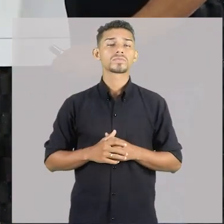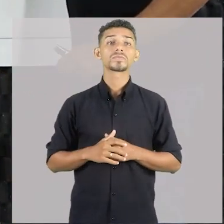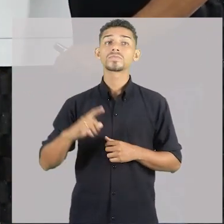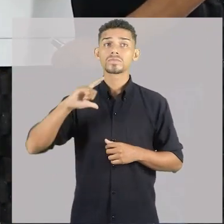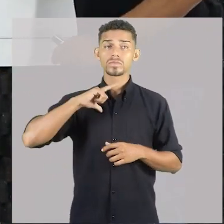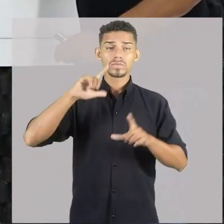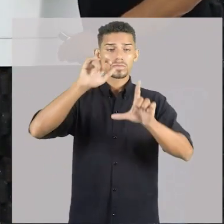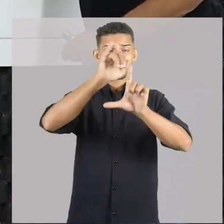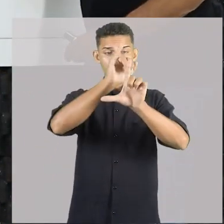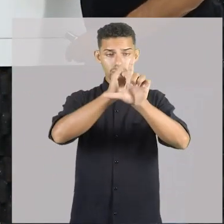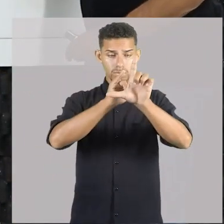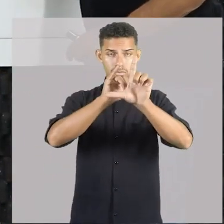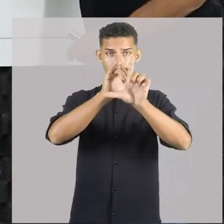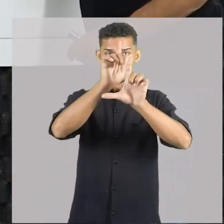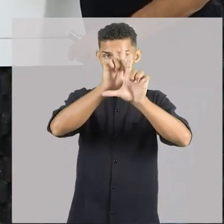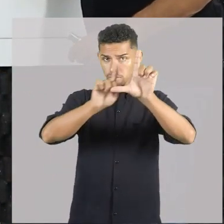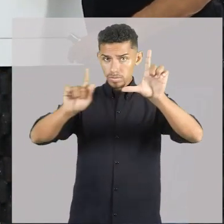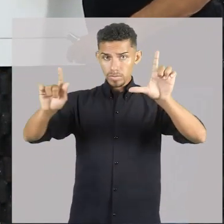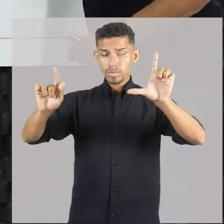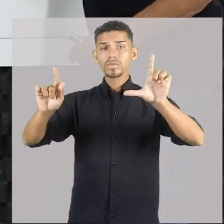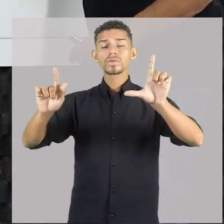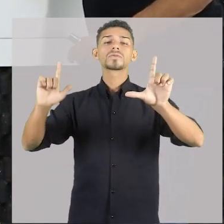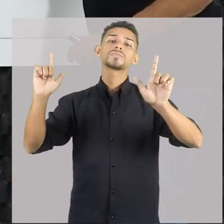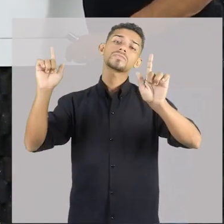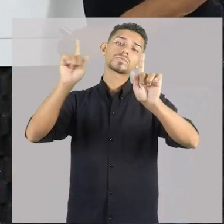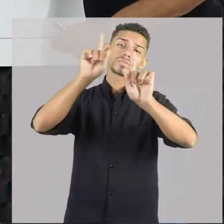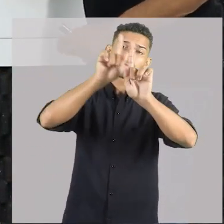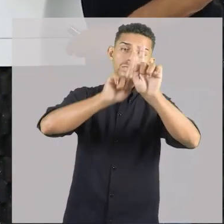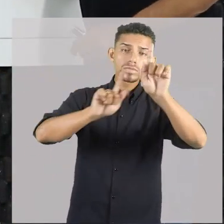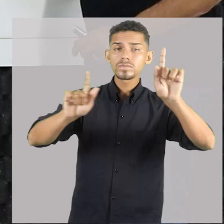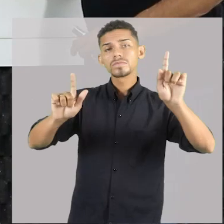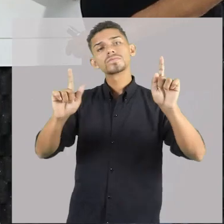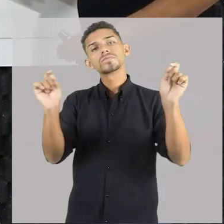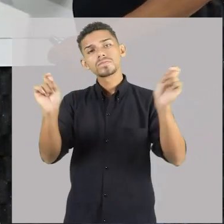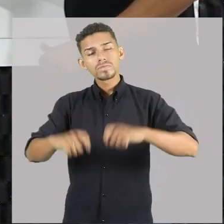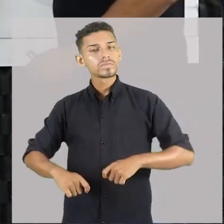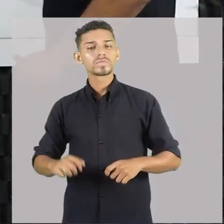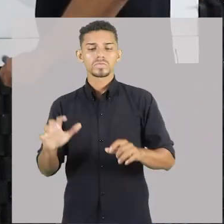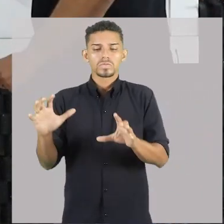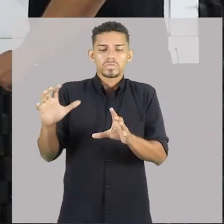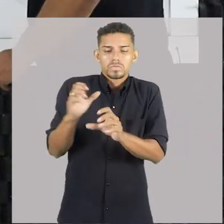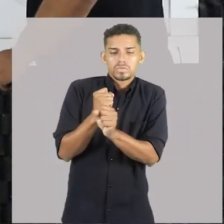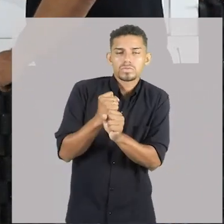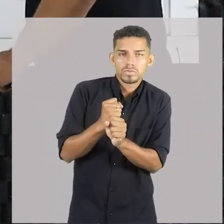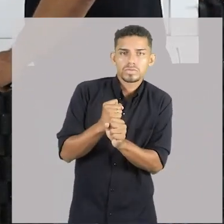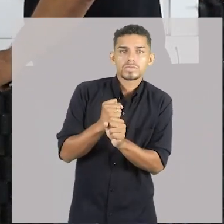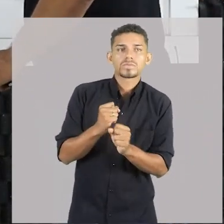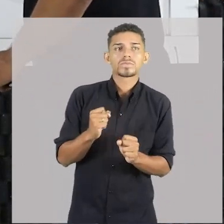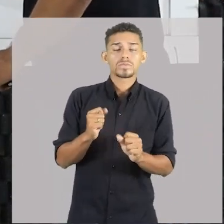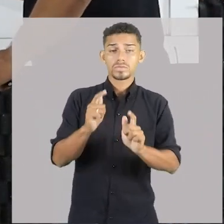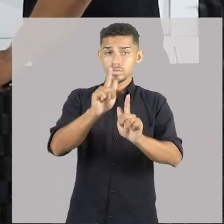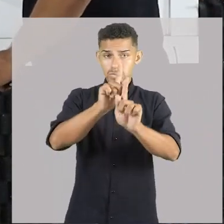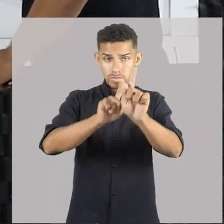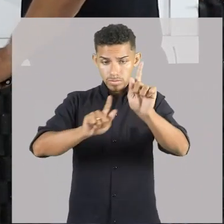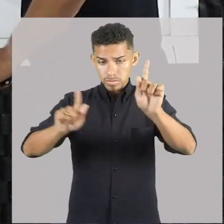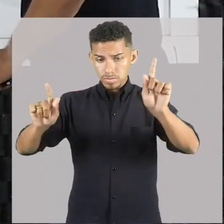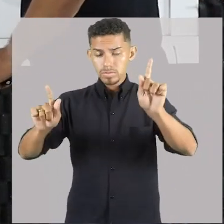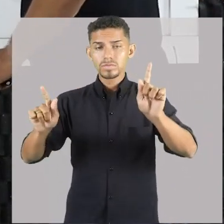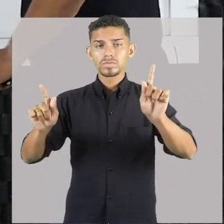um gráfico, a quantidade de cargas pode ser obtida pela área da figura. Então, ó, quantidade de